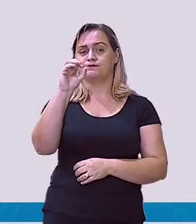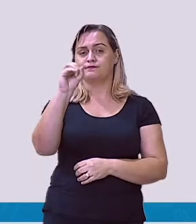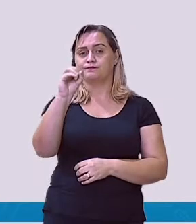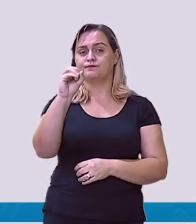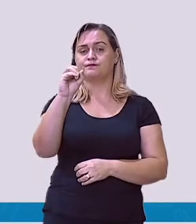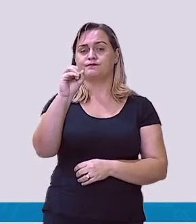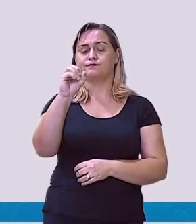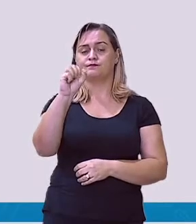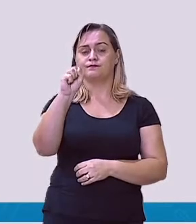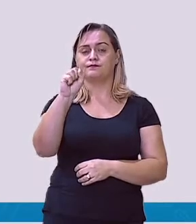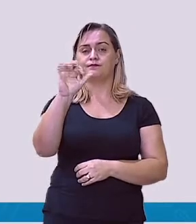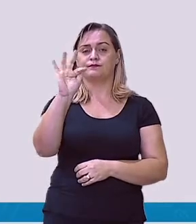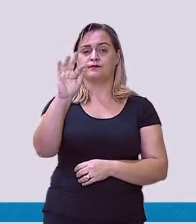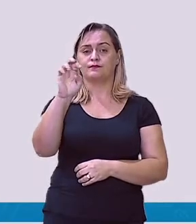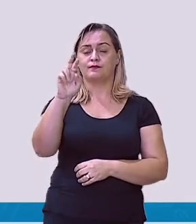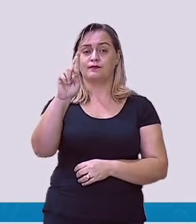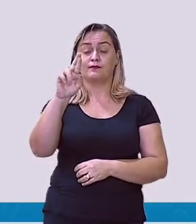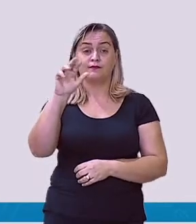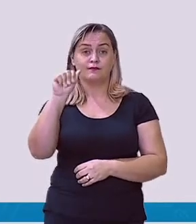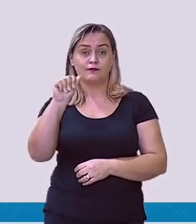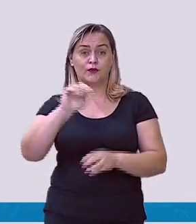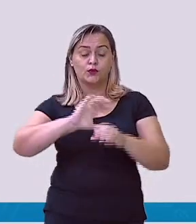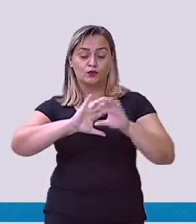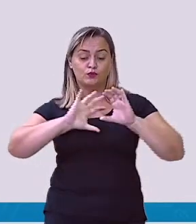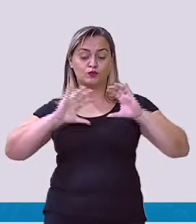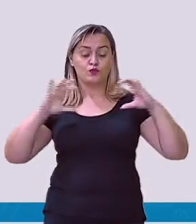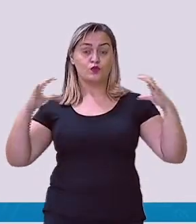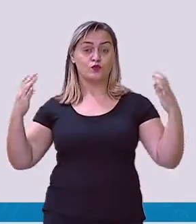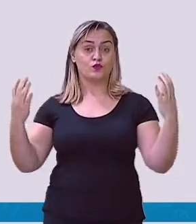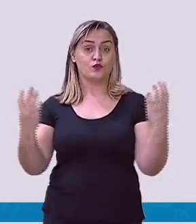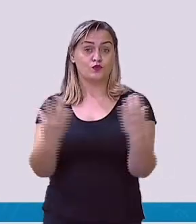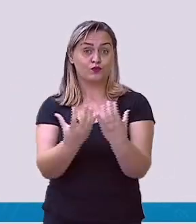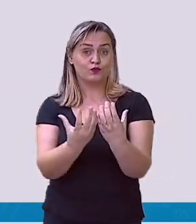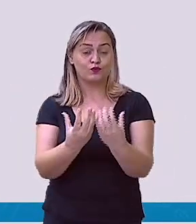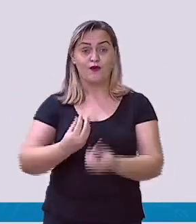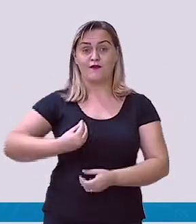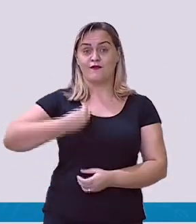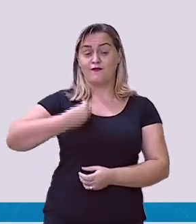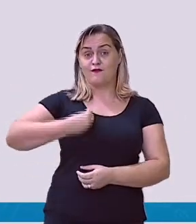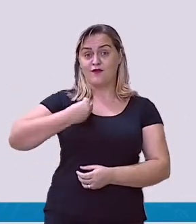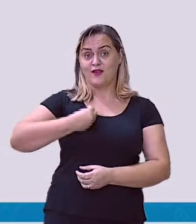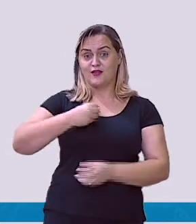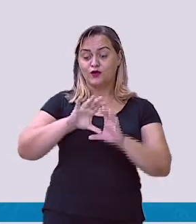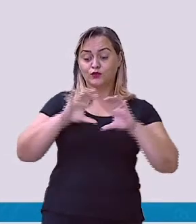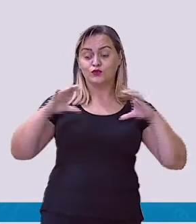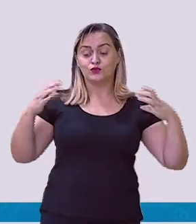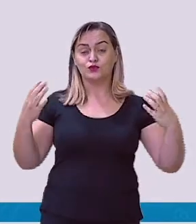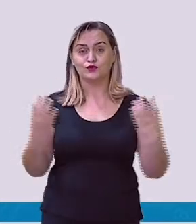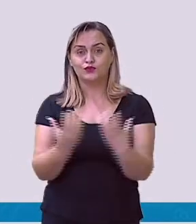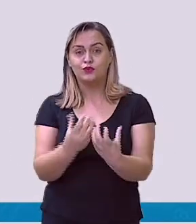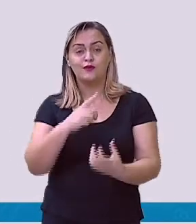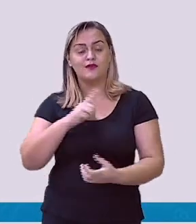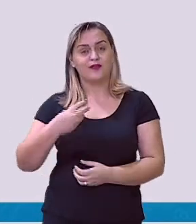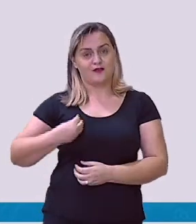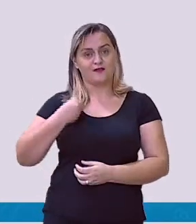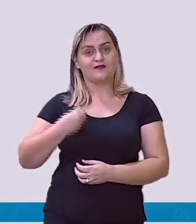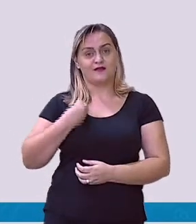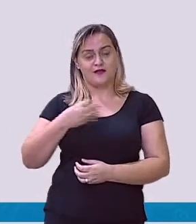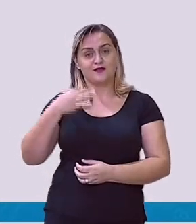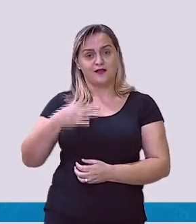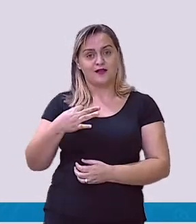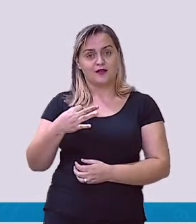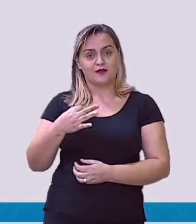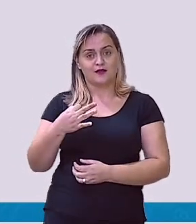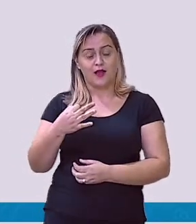Ok? E isso é fundamental a gente entender. Elas interagem,